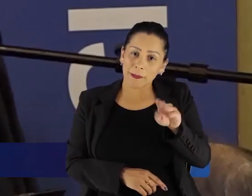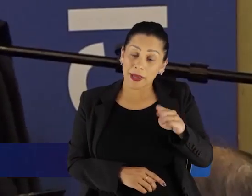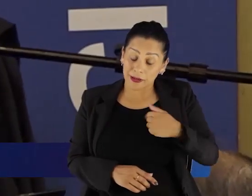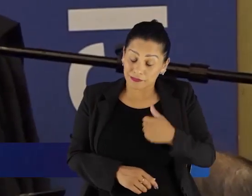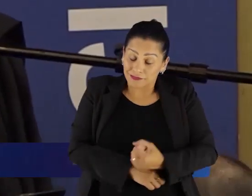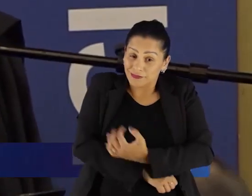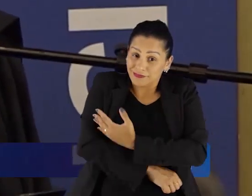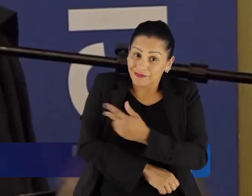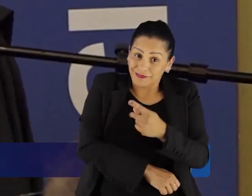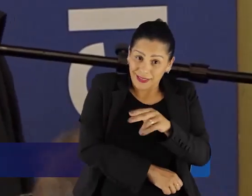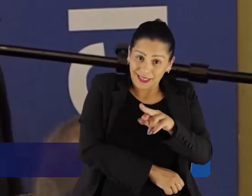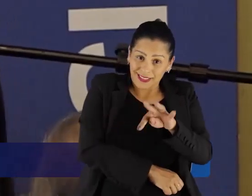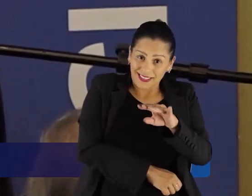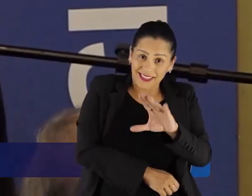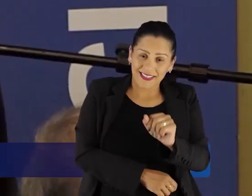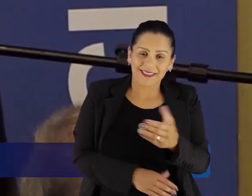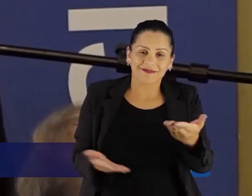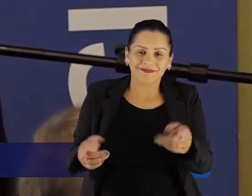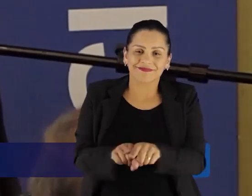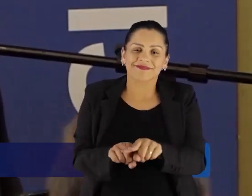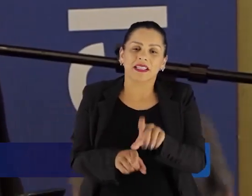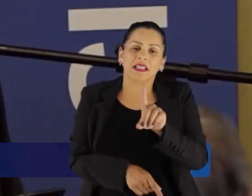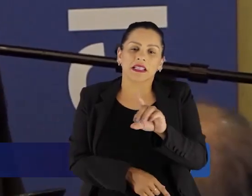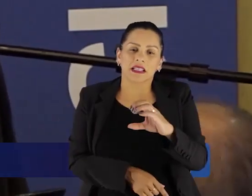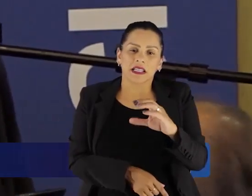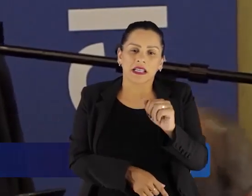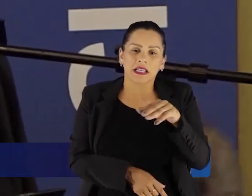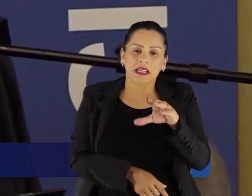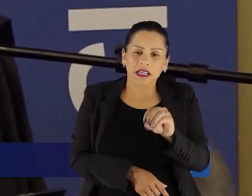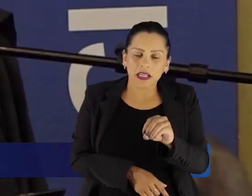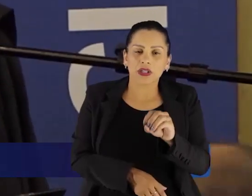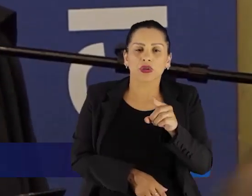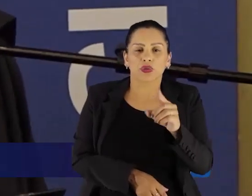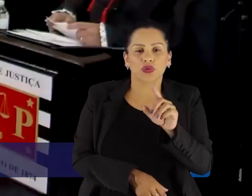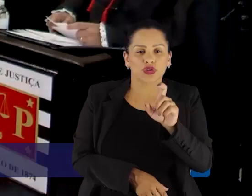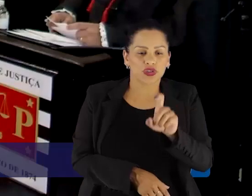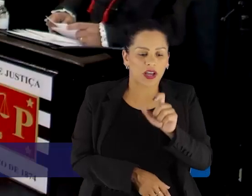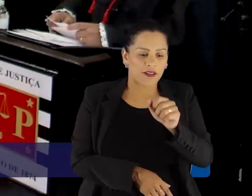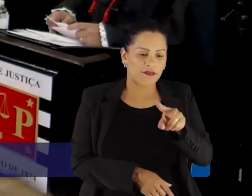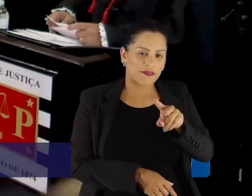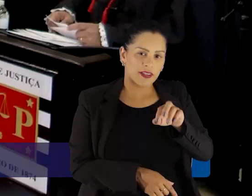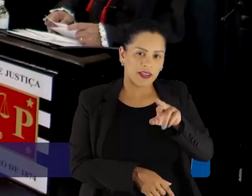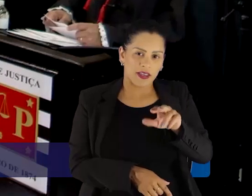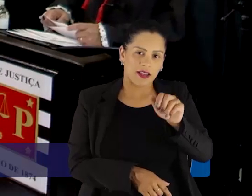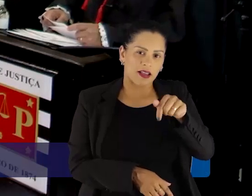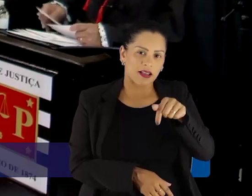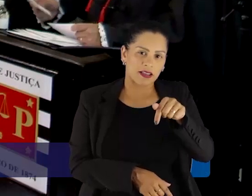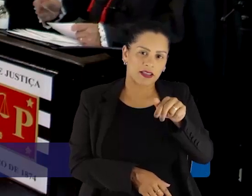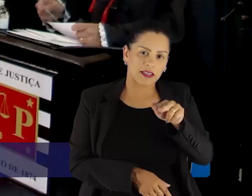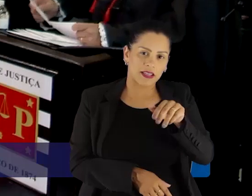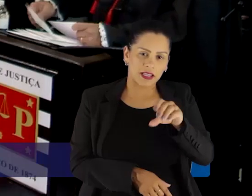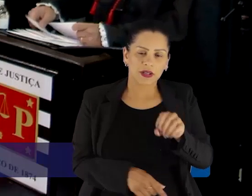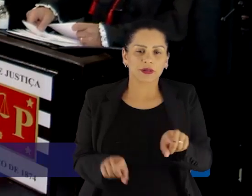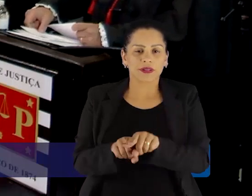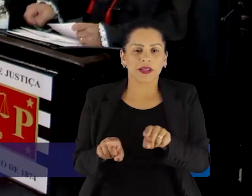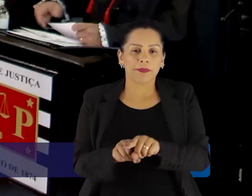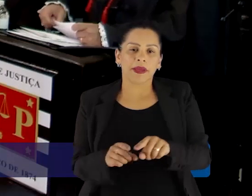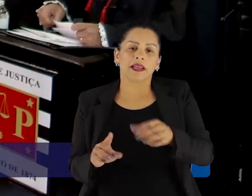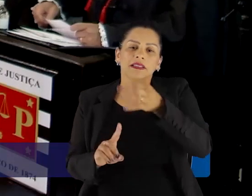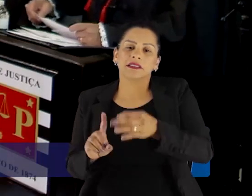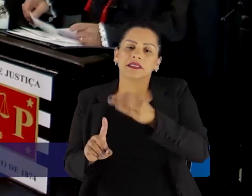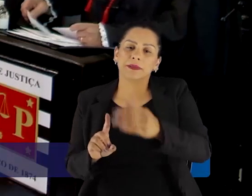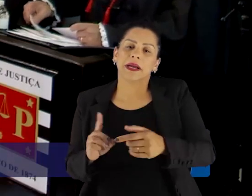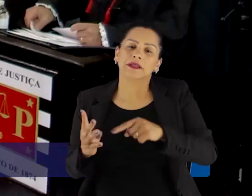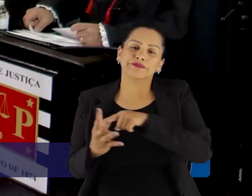sem desistir de cano Desembargador já Verde aquilo que eles a Libertadores Beretta da Silveira